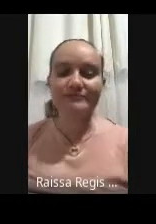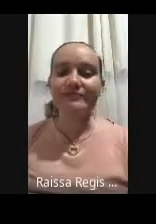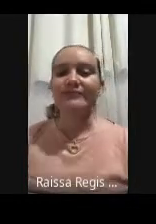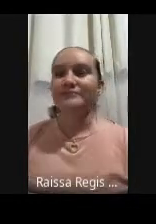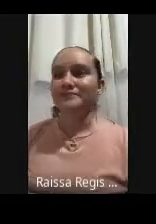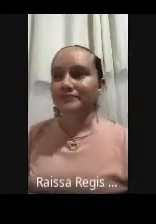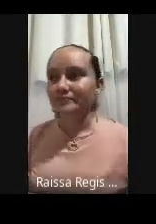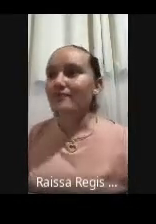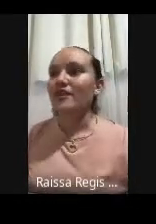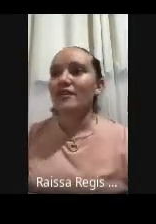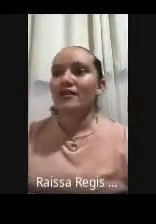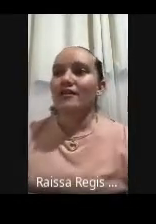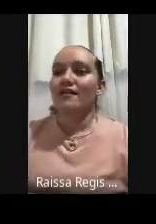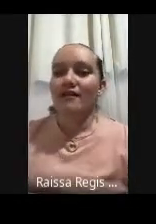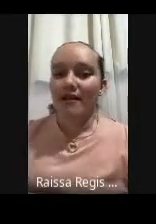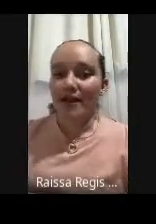língua.